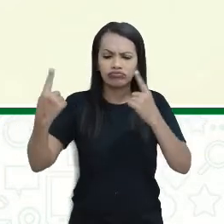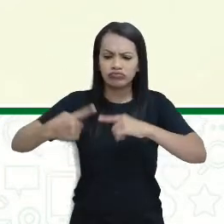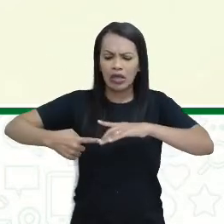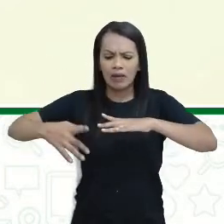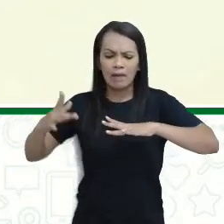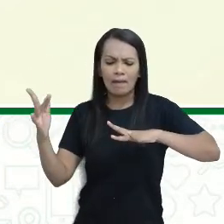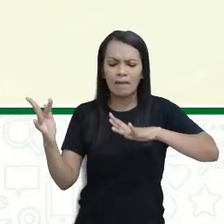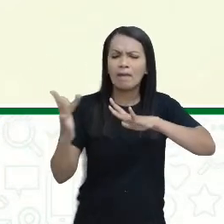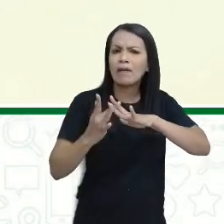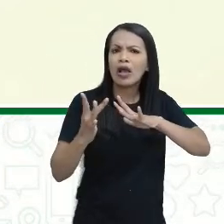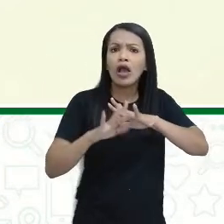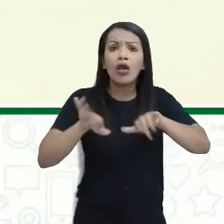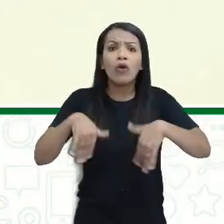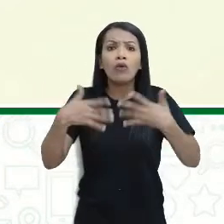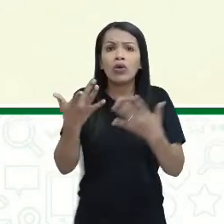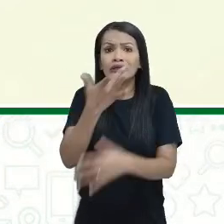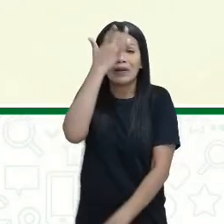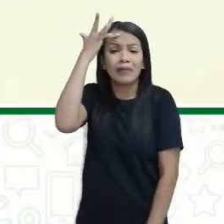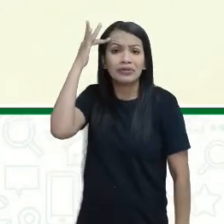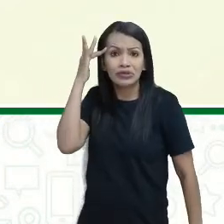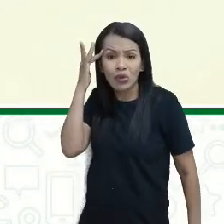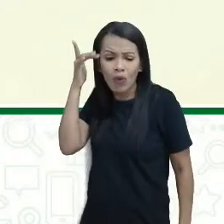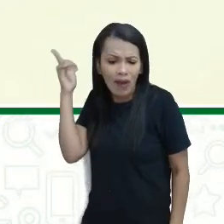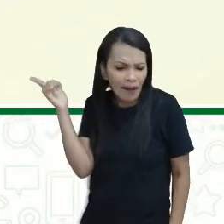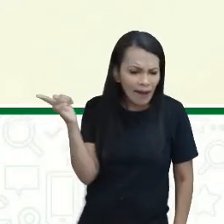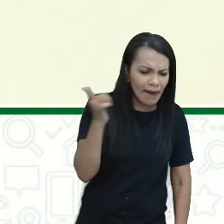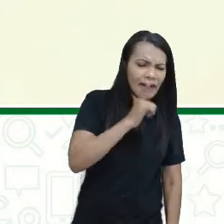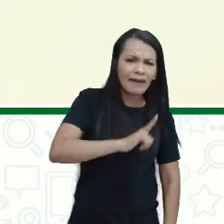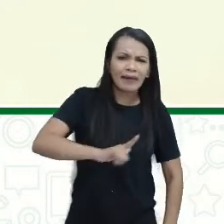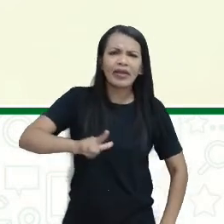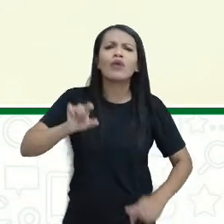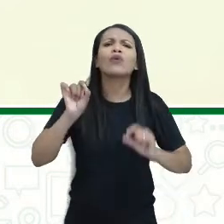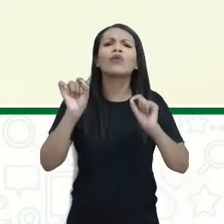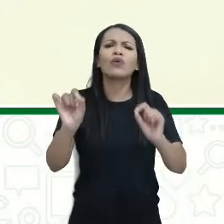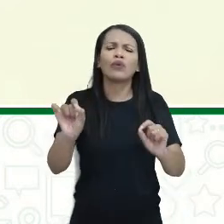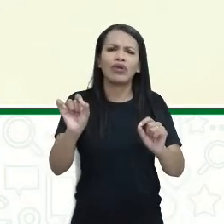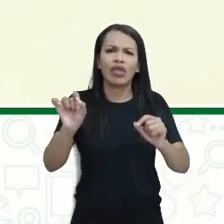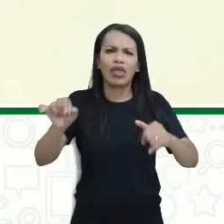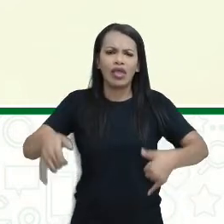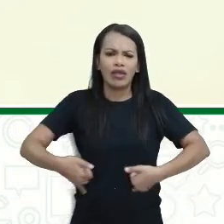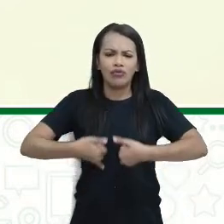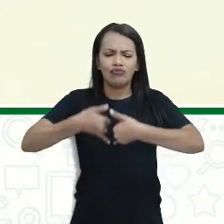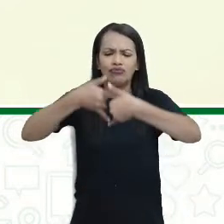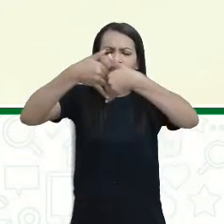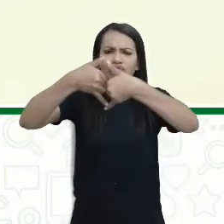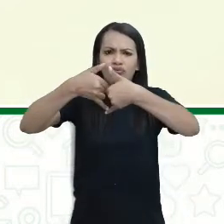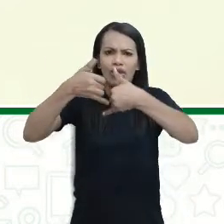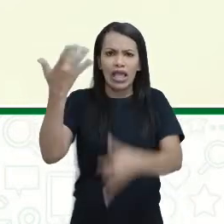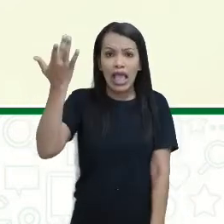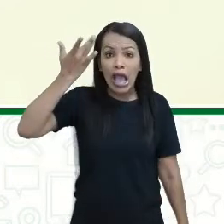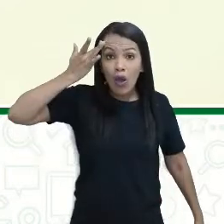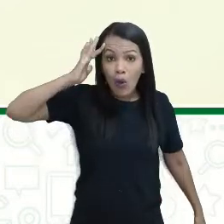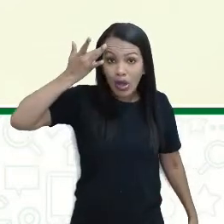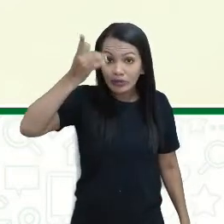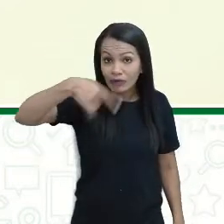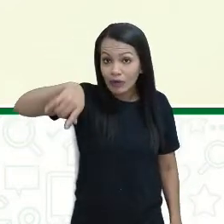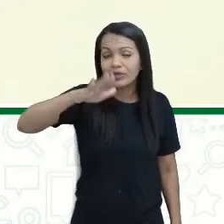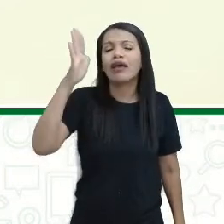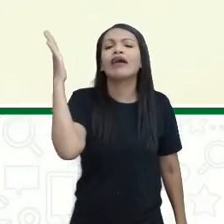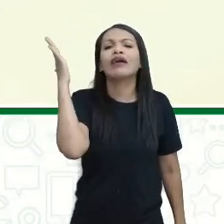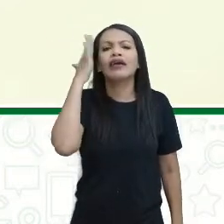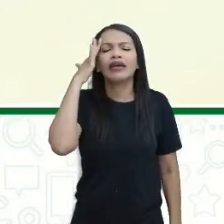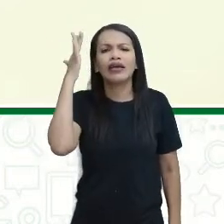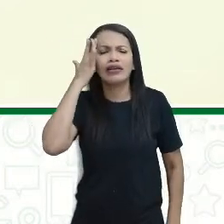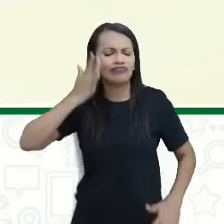quando alguém ganha o troféu, tá? Então, eu acho que vocês compreenderam como é o clímax da história. É